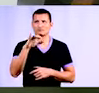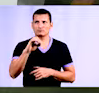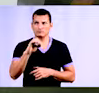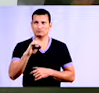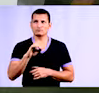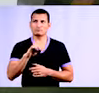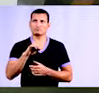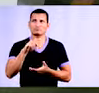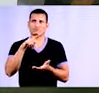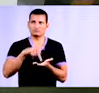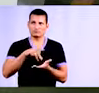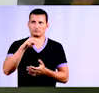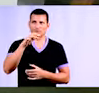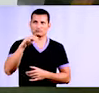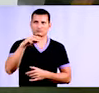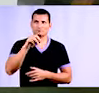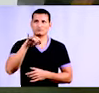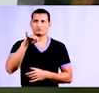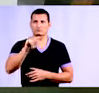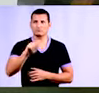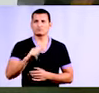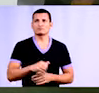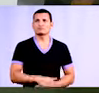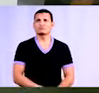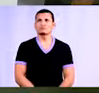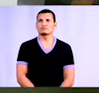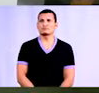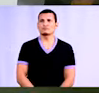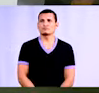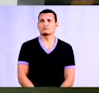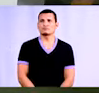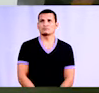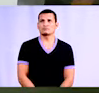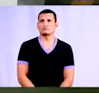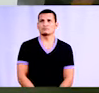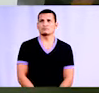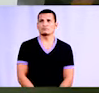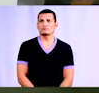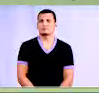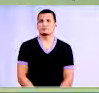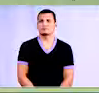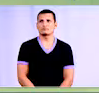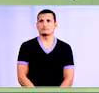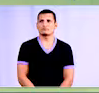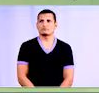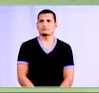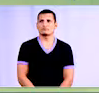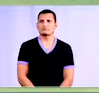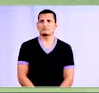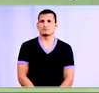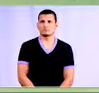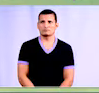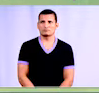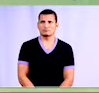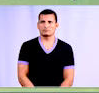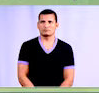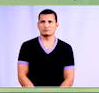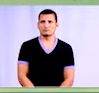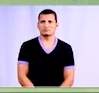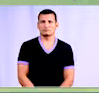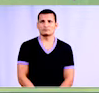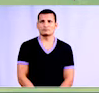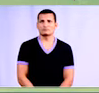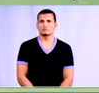de memória. Isso. Interessantíssimo. Interessantíssimo, interessantíssimo. Muito bom. Olha só, respondendo é o que